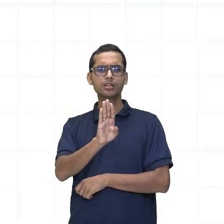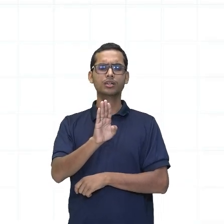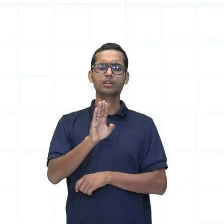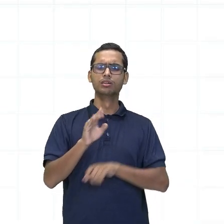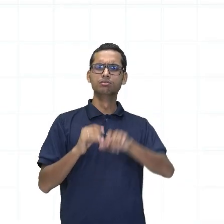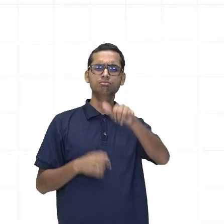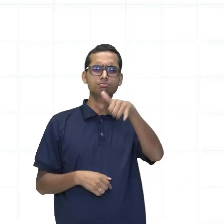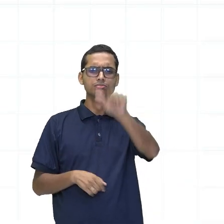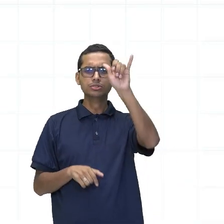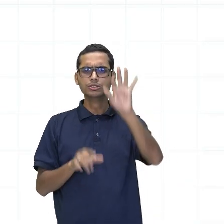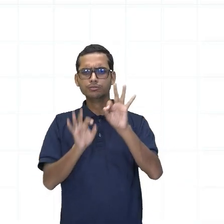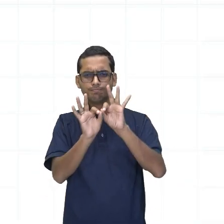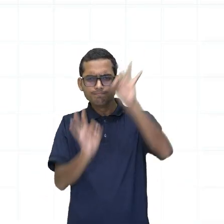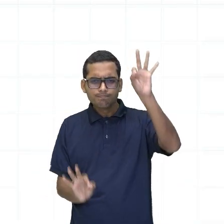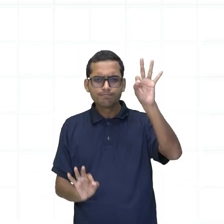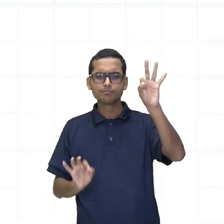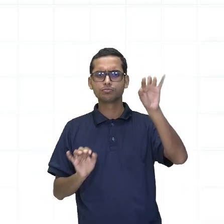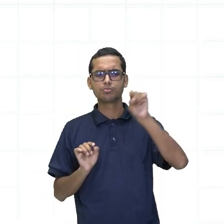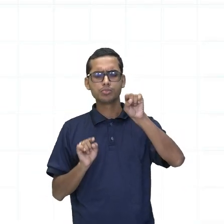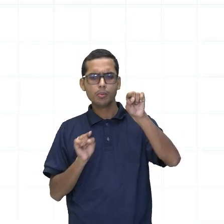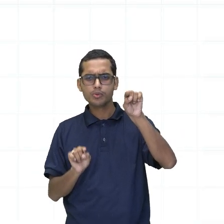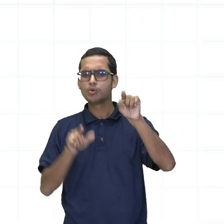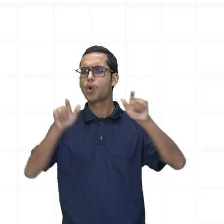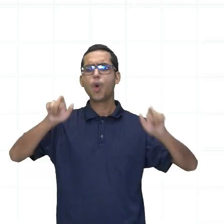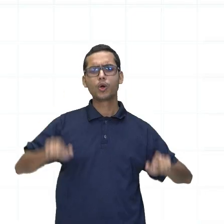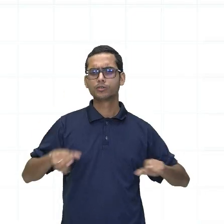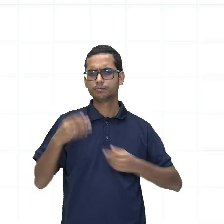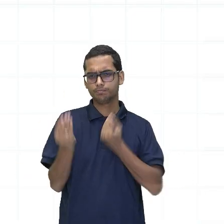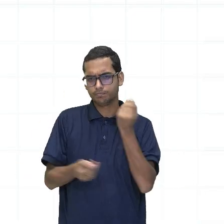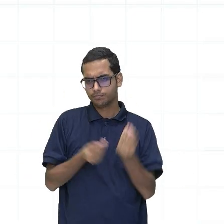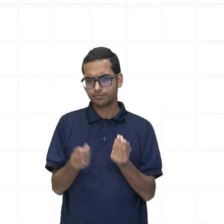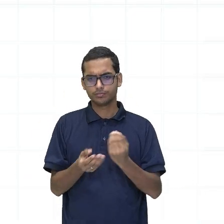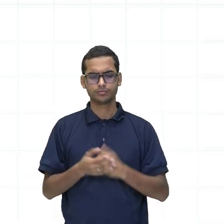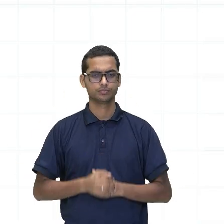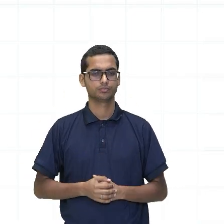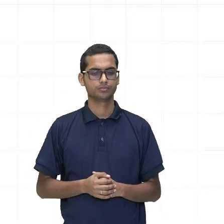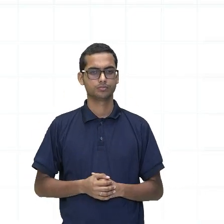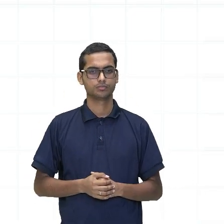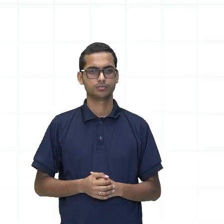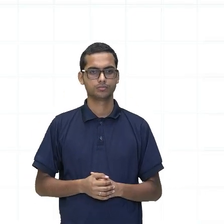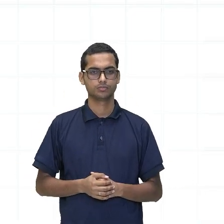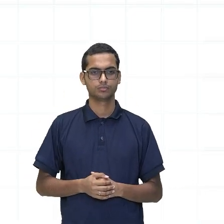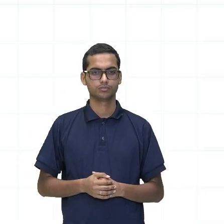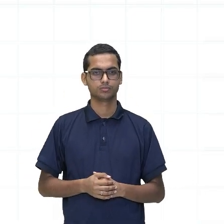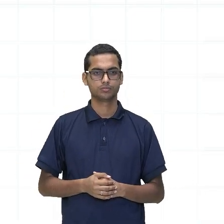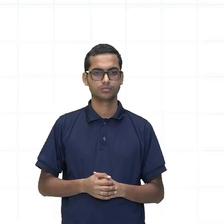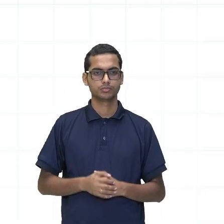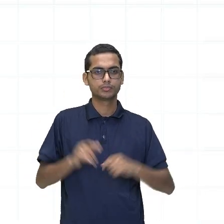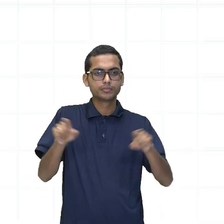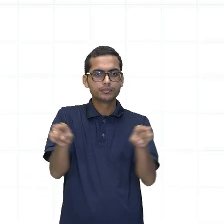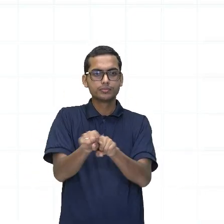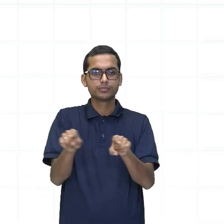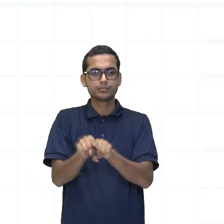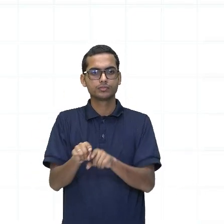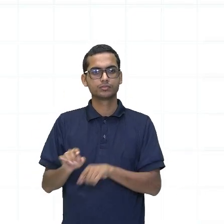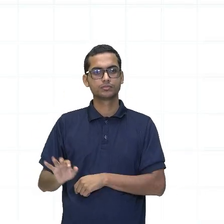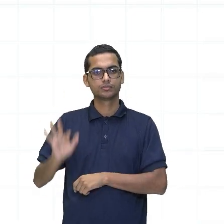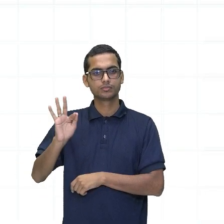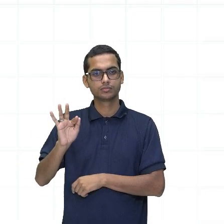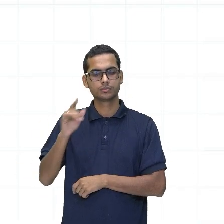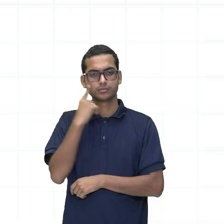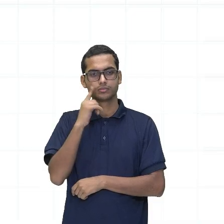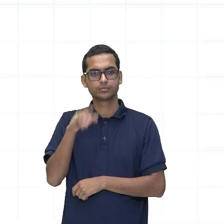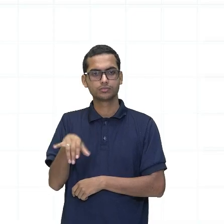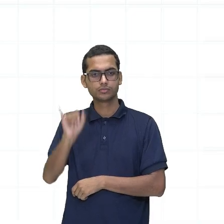onde é que está tocando? Ó, exatamente, ó, o coeficiente b é 3 e ele está intersectando o eixo de y